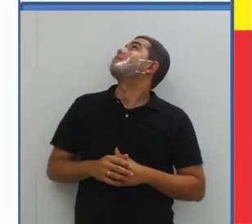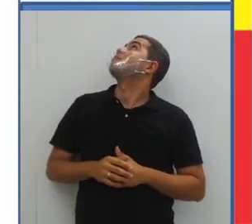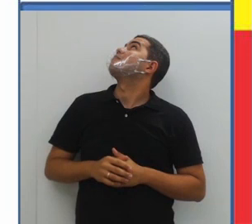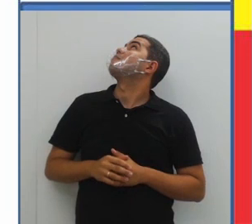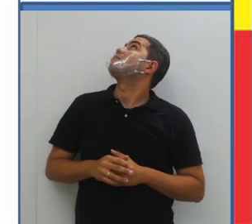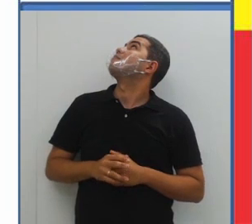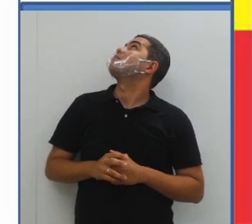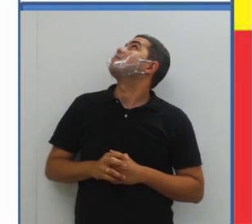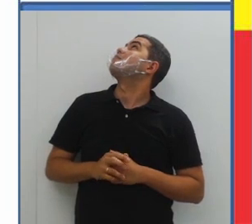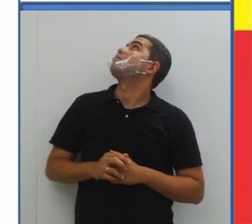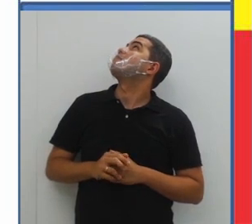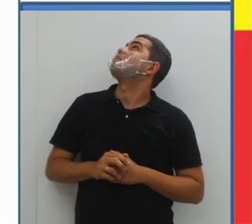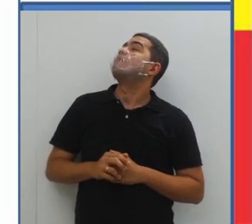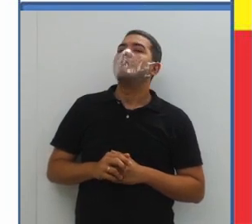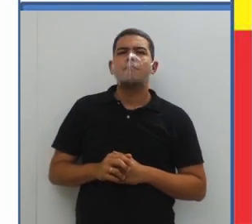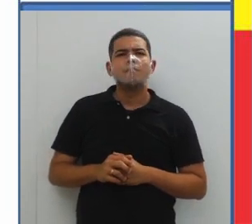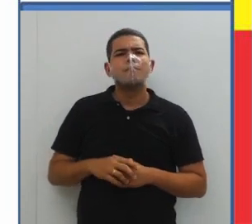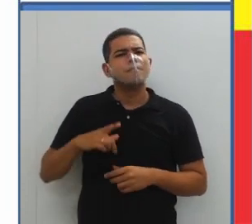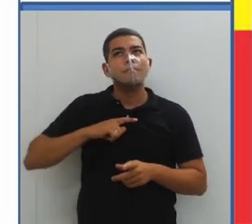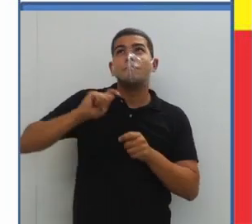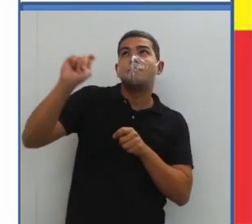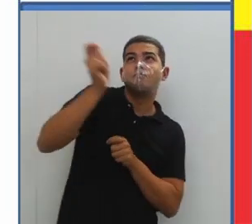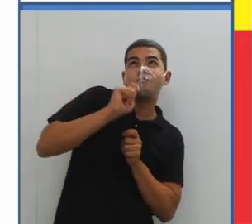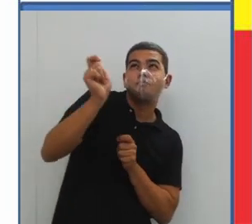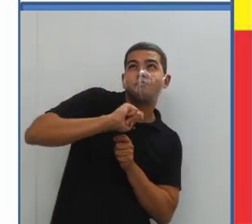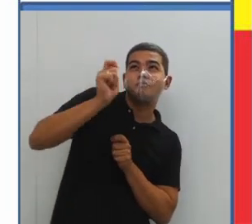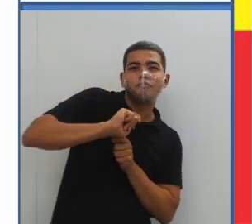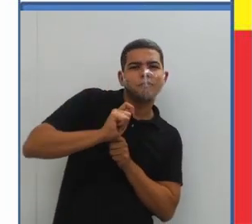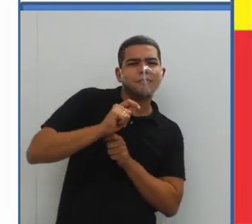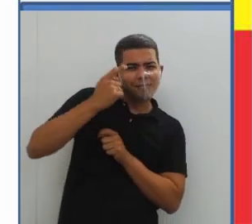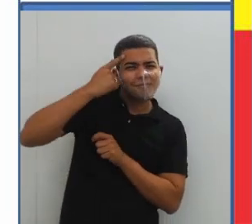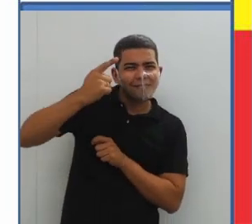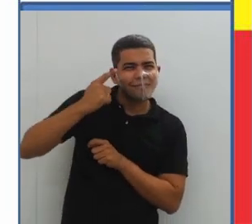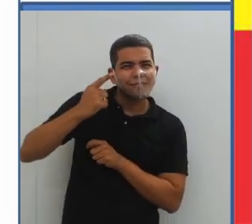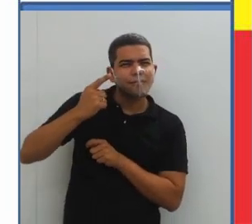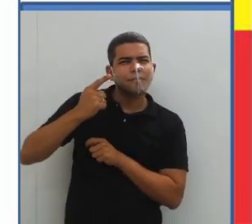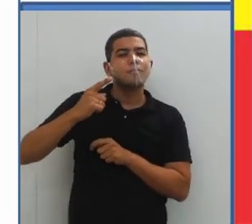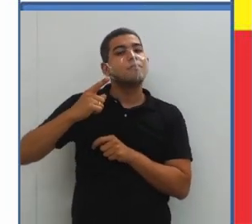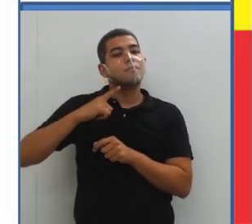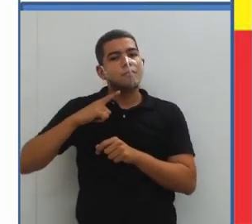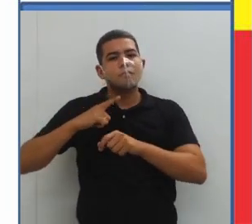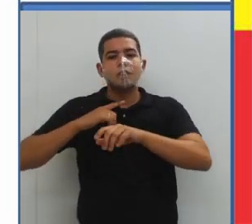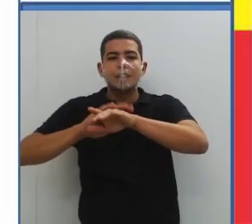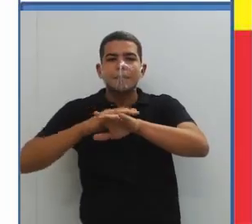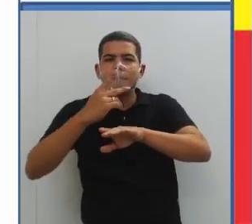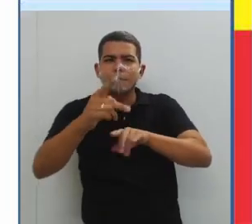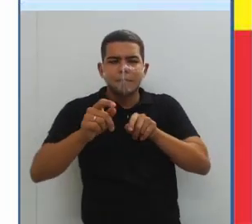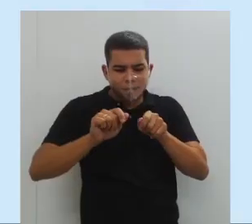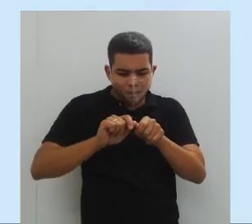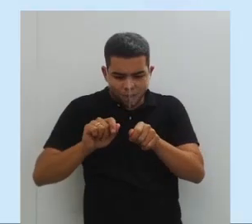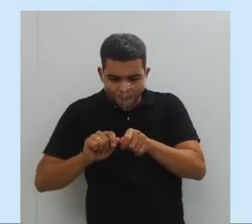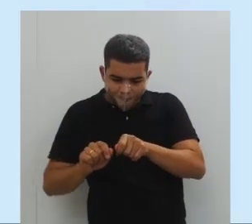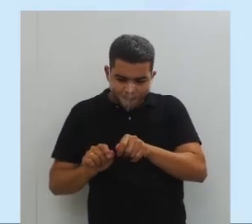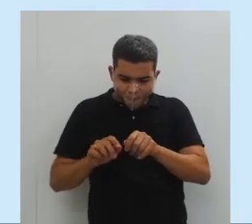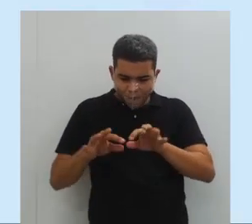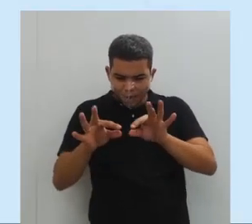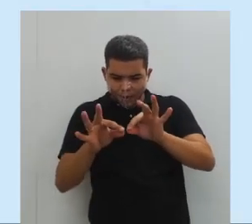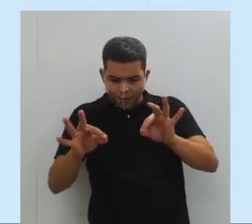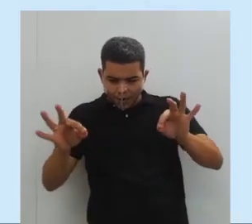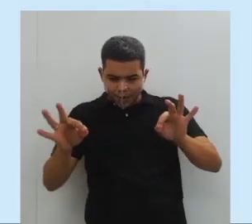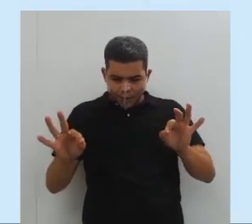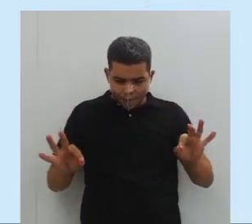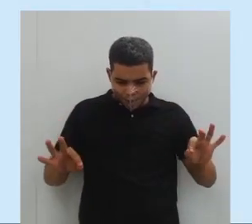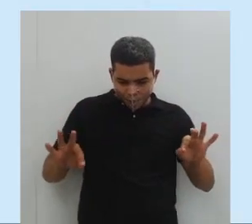pequena, mas que a gente já apresentou na aula passada, a pipa, né? A pipa vocês vão confeccionar ela e aí vocês vão